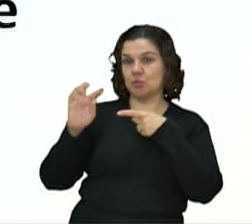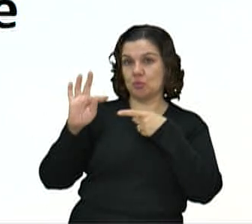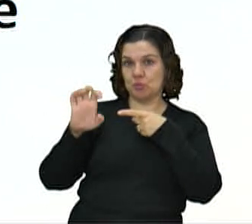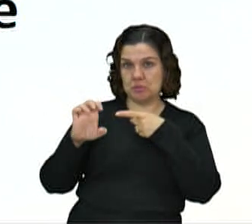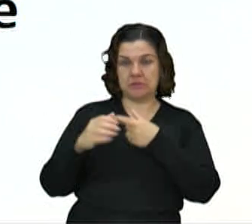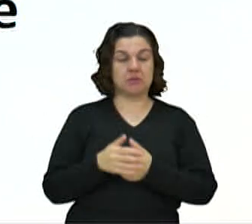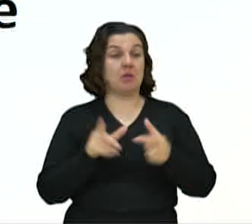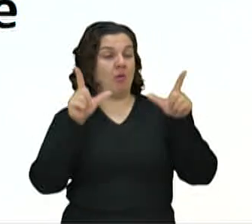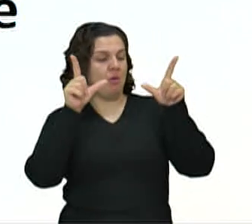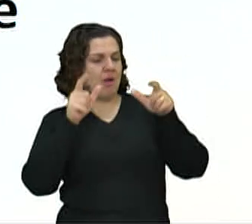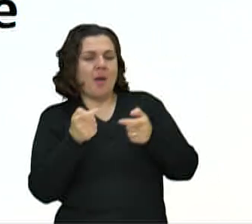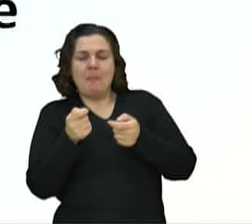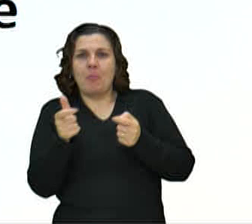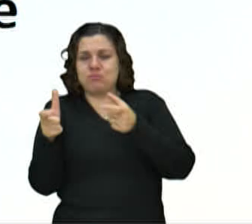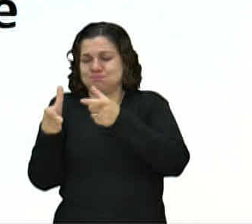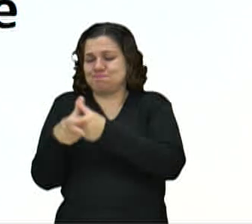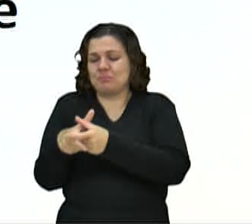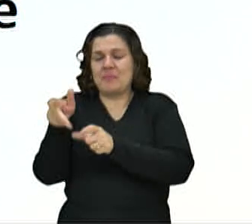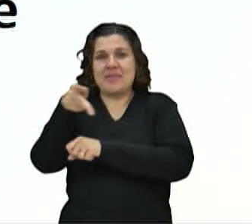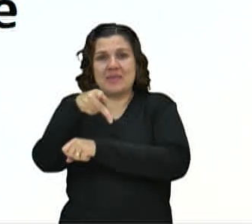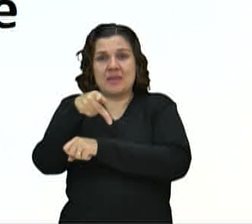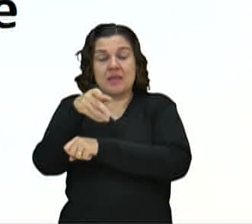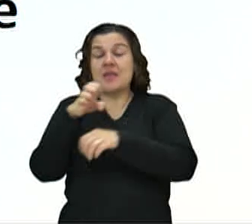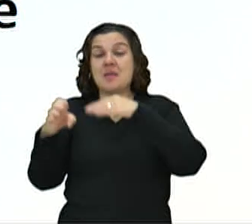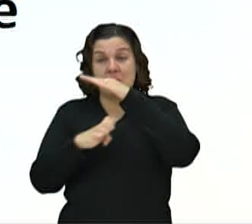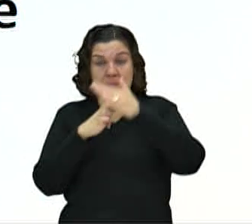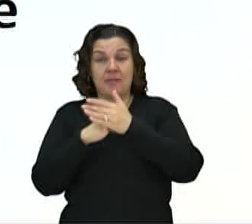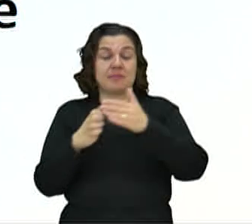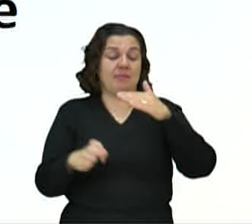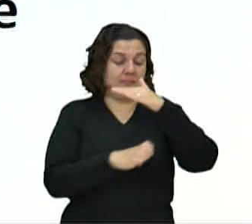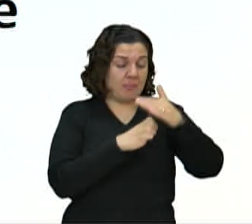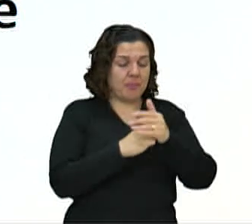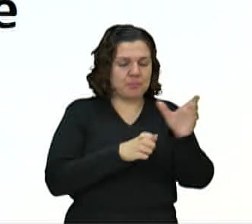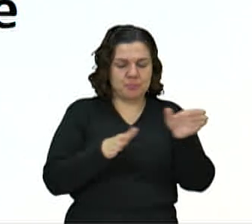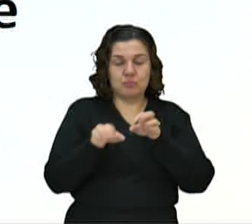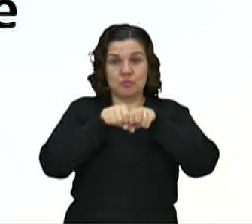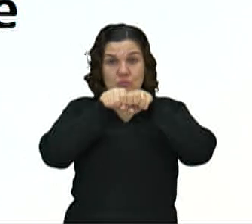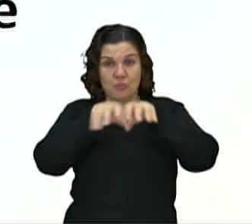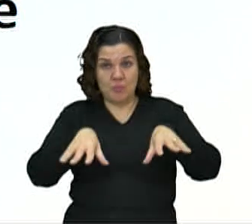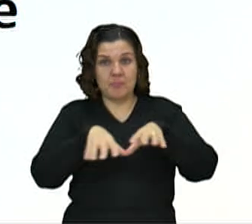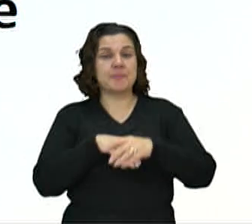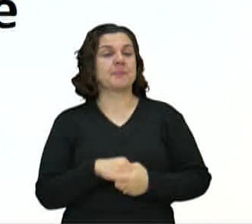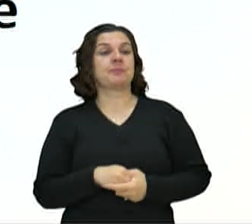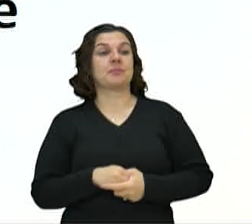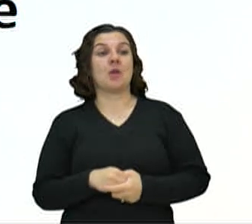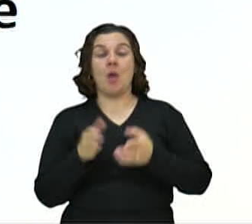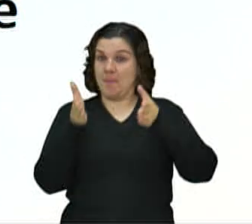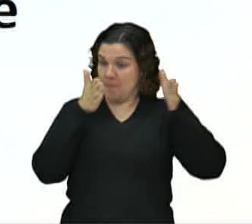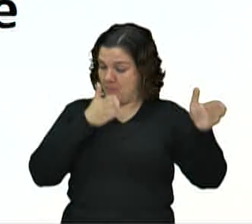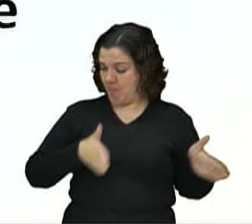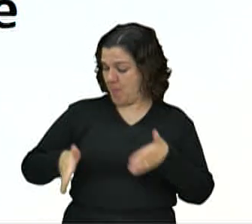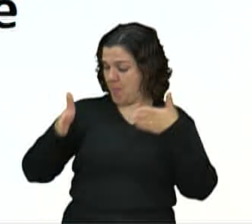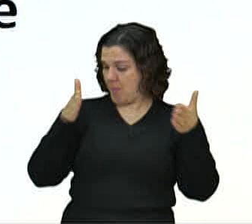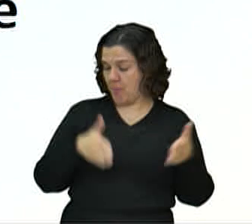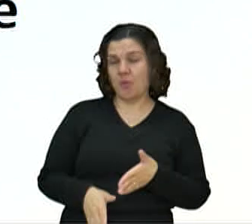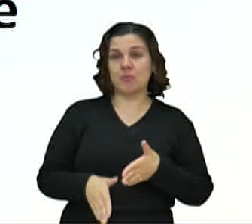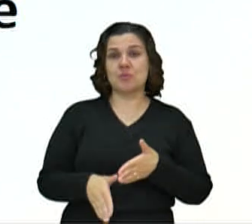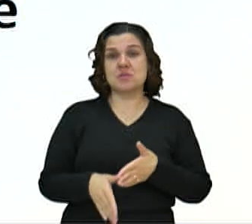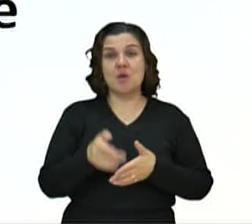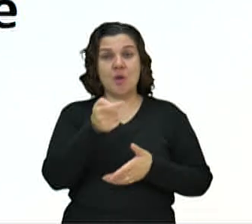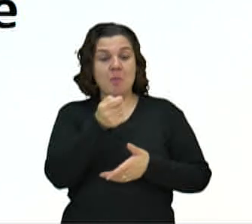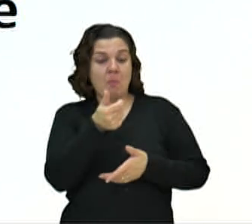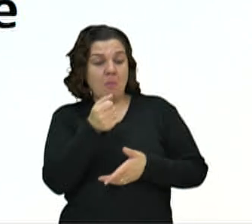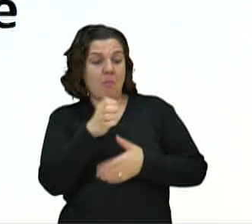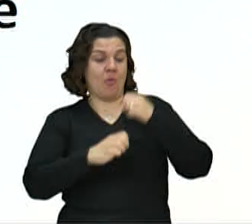iam controlando outros vários ramos da indústria. Então, muita produção nas mãos de